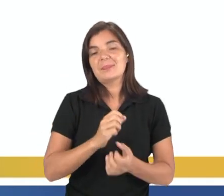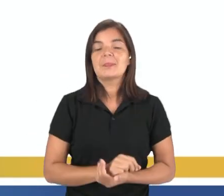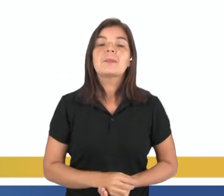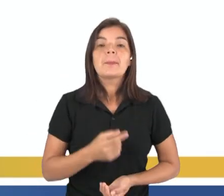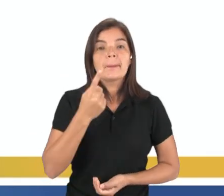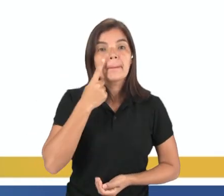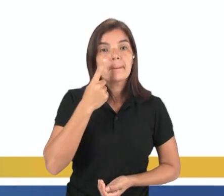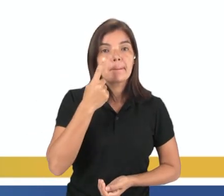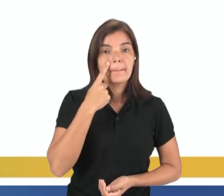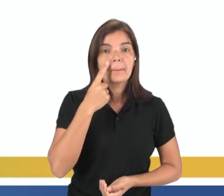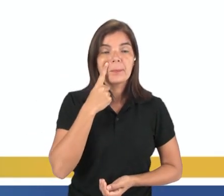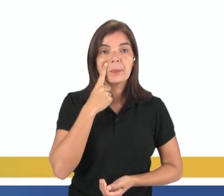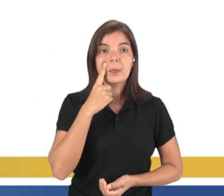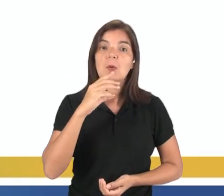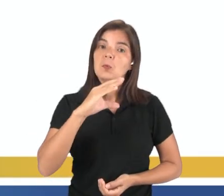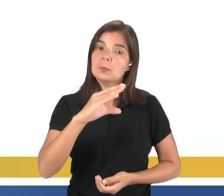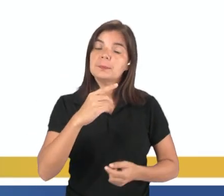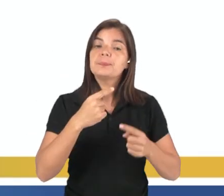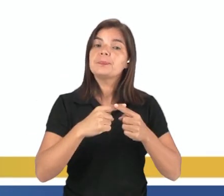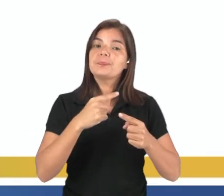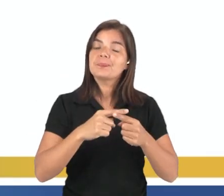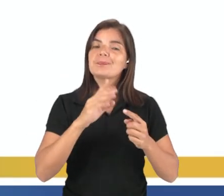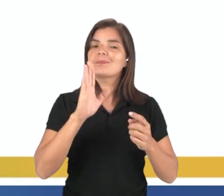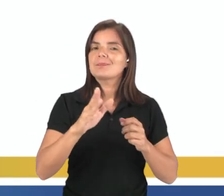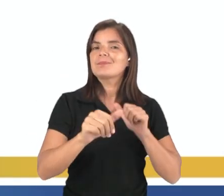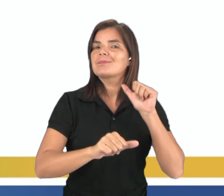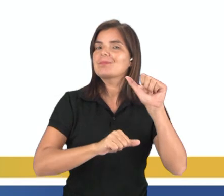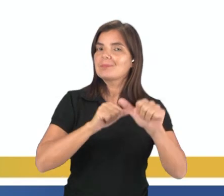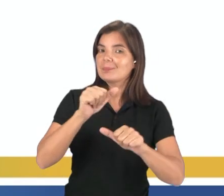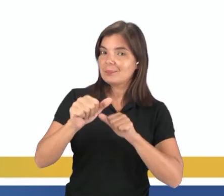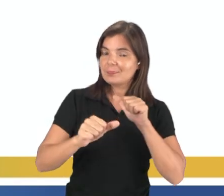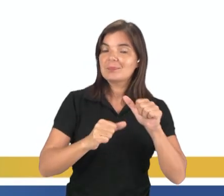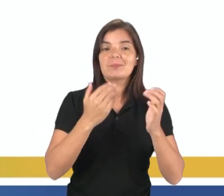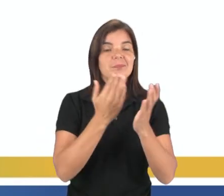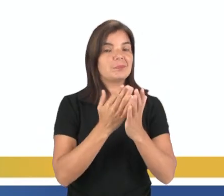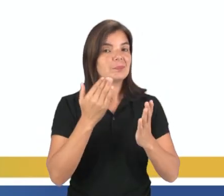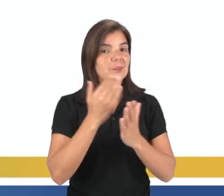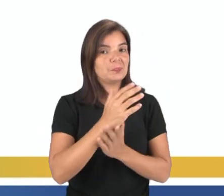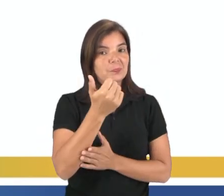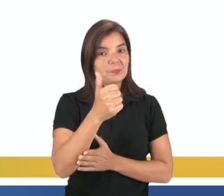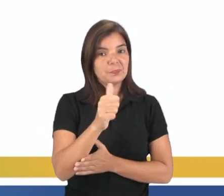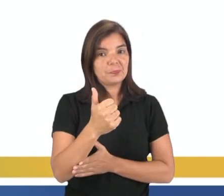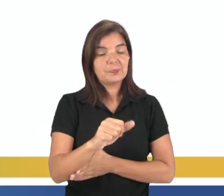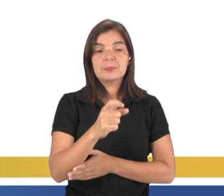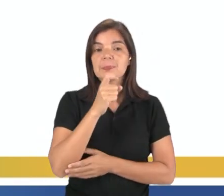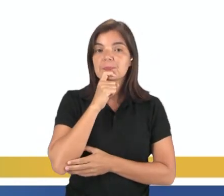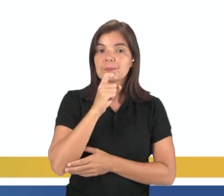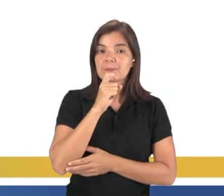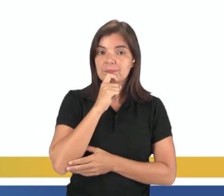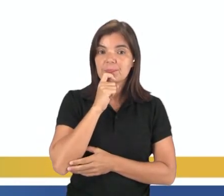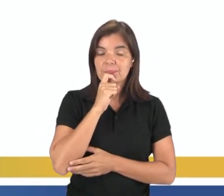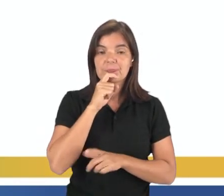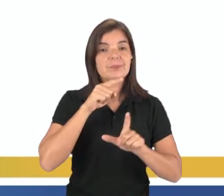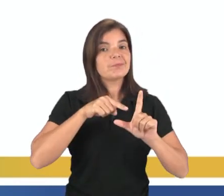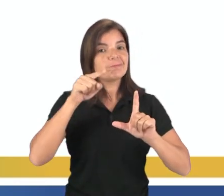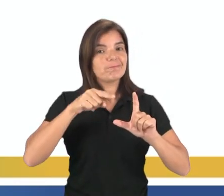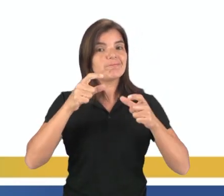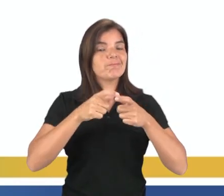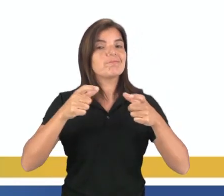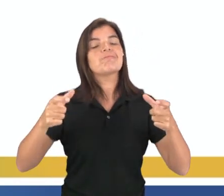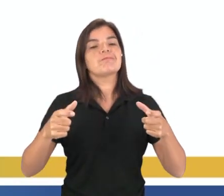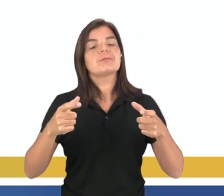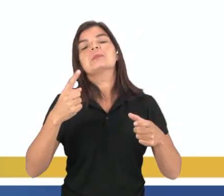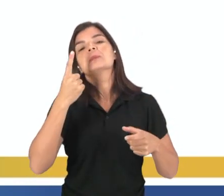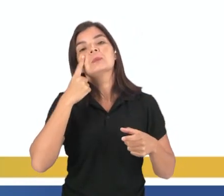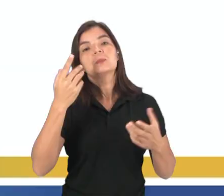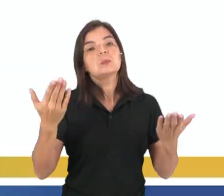que está marcado como clima porque ele já, né, extrapola essa análise do frio em uma escala de tempo maior, né?